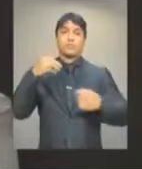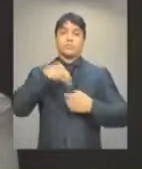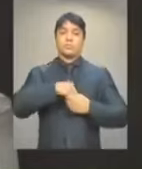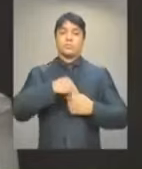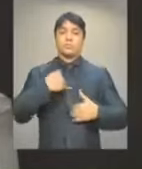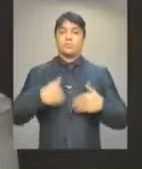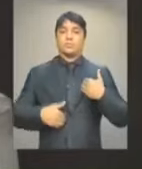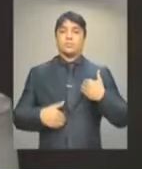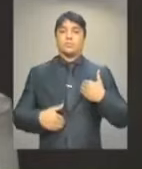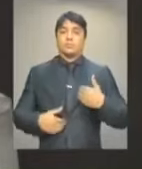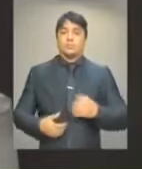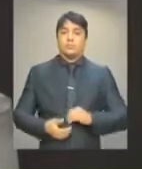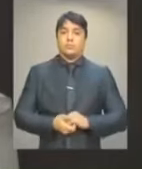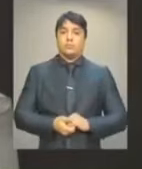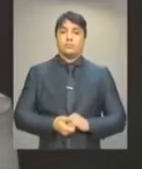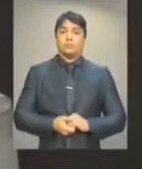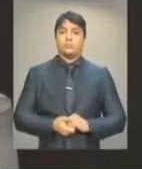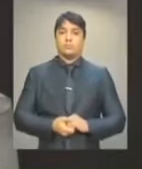e